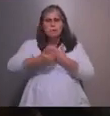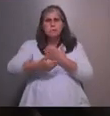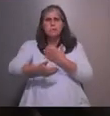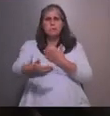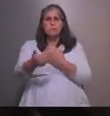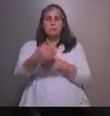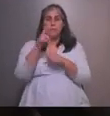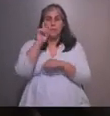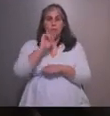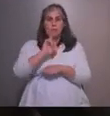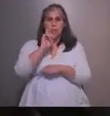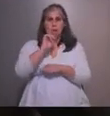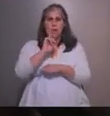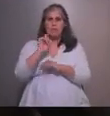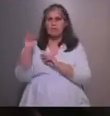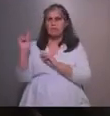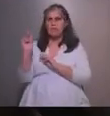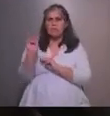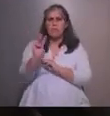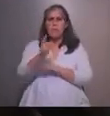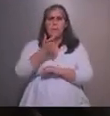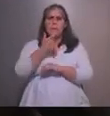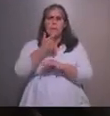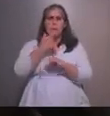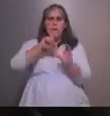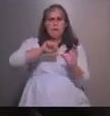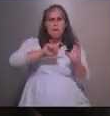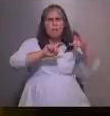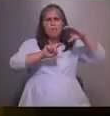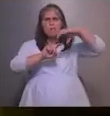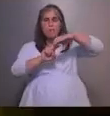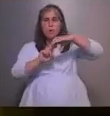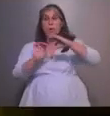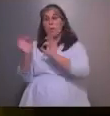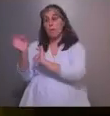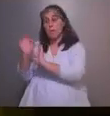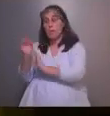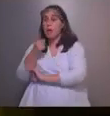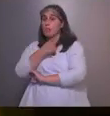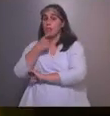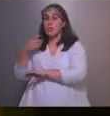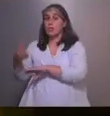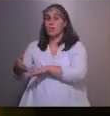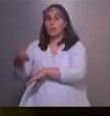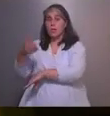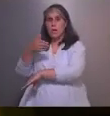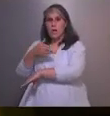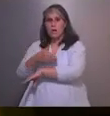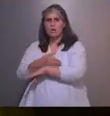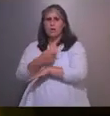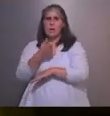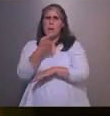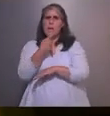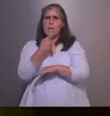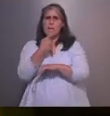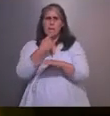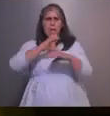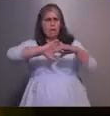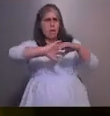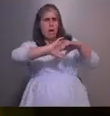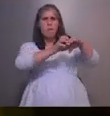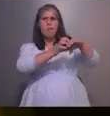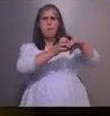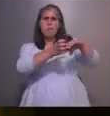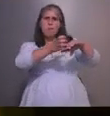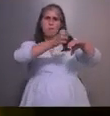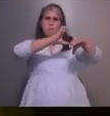ao sepulcro, levando os perfumes que haviam preparado. Encontraram removida a pedra da porta do